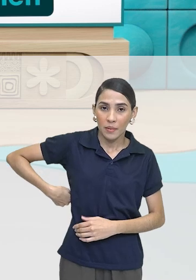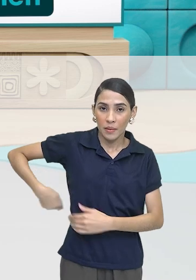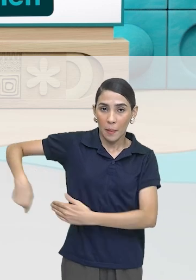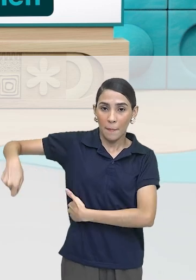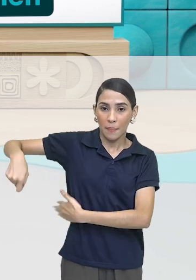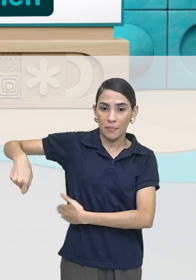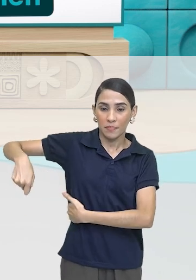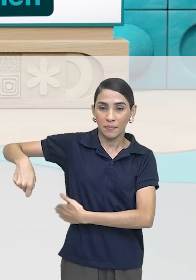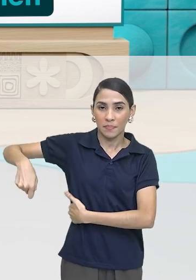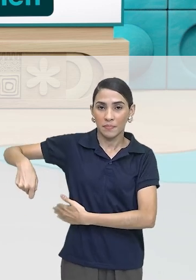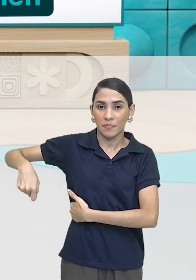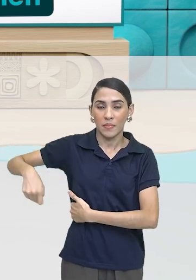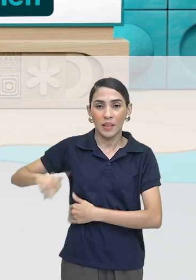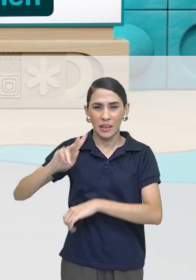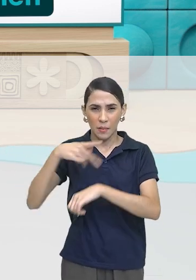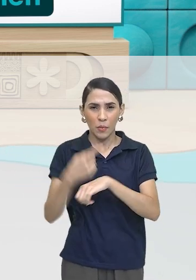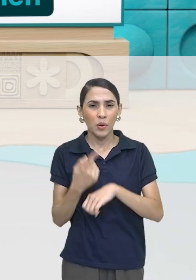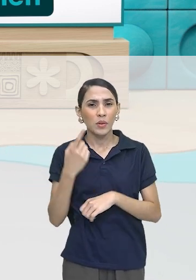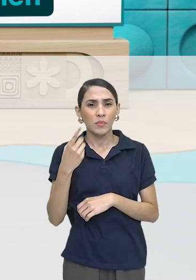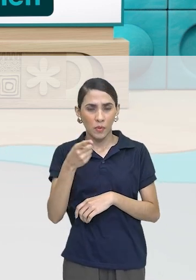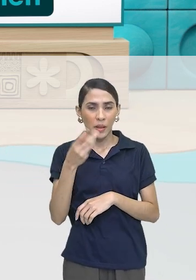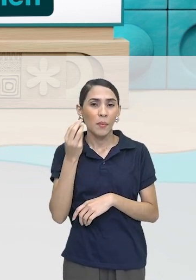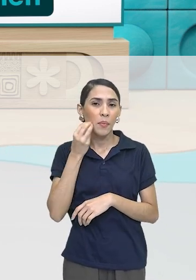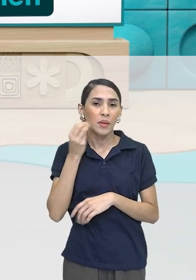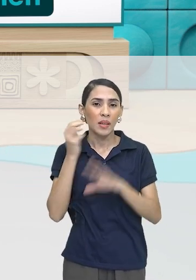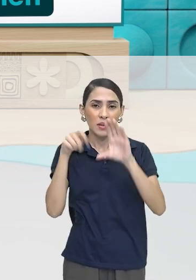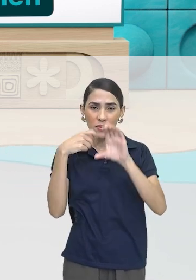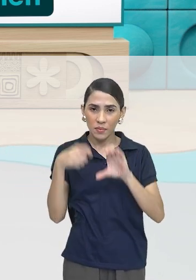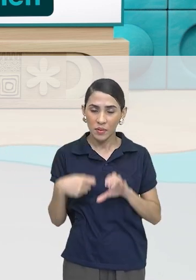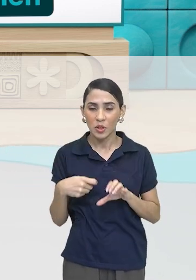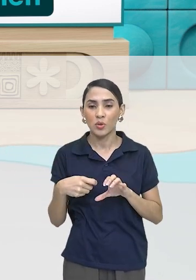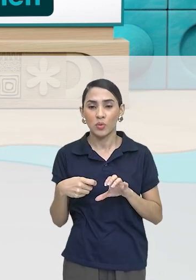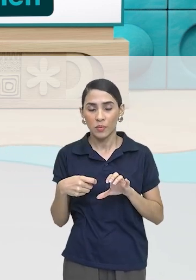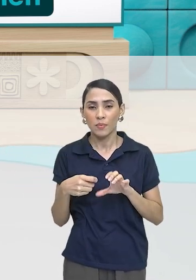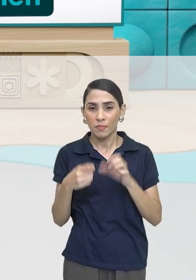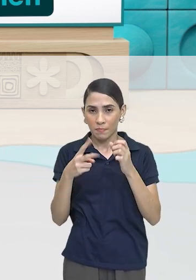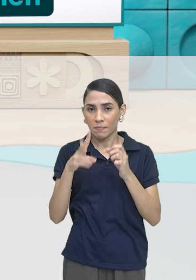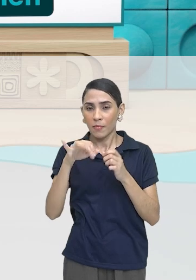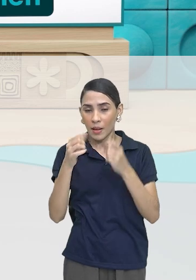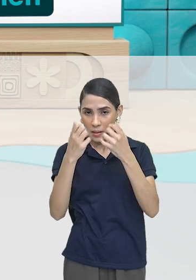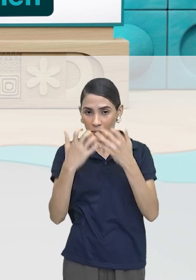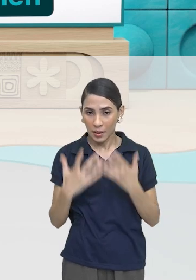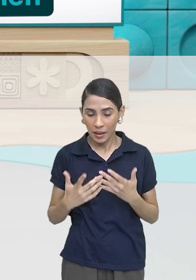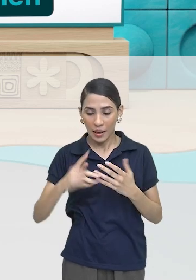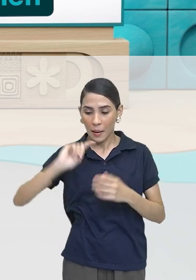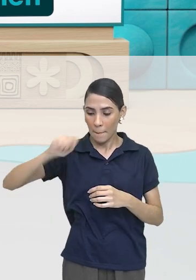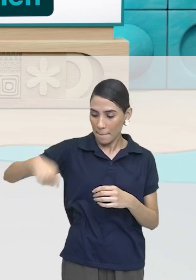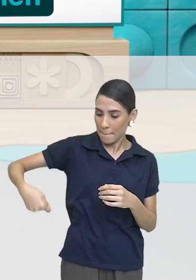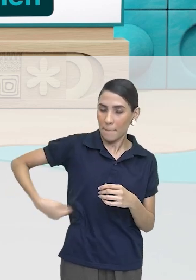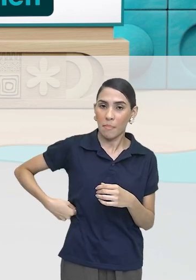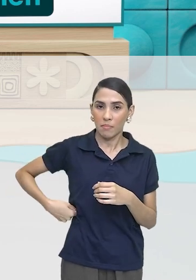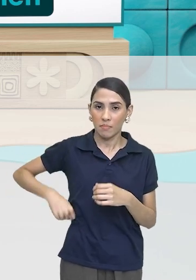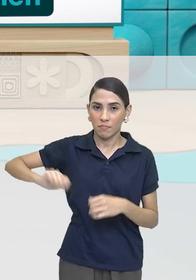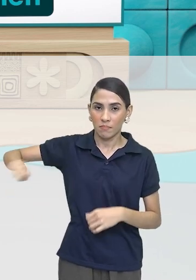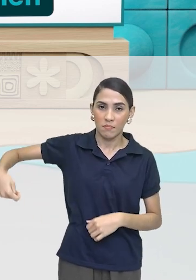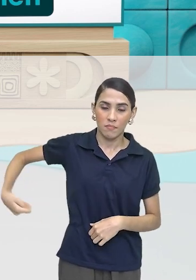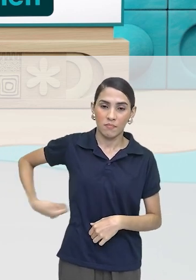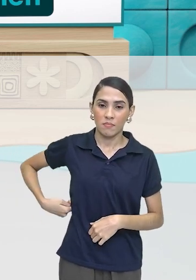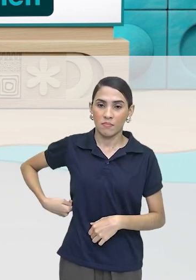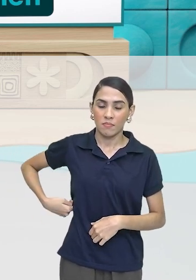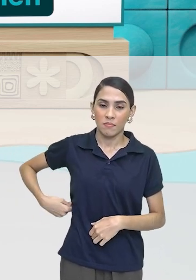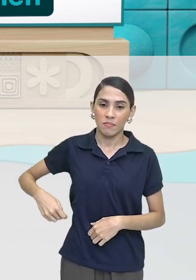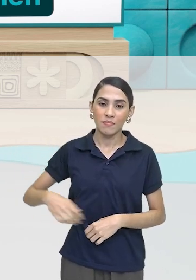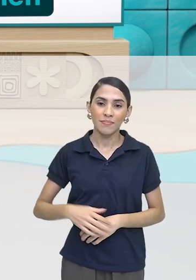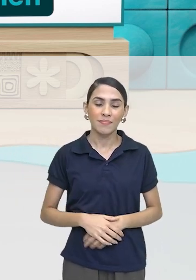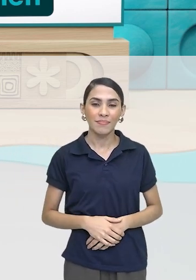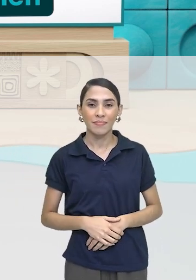a pouquinho vocês vão ter a oportunidade de ver exercícios que trabalham justamente esse golpe do